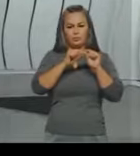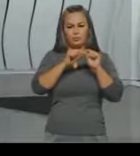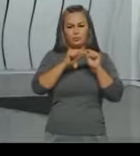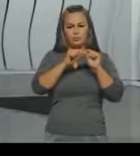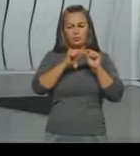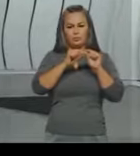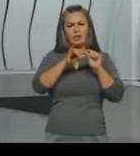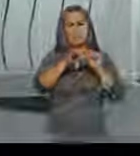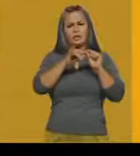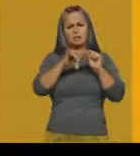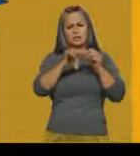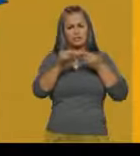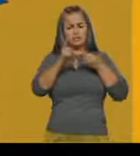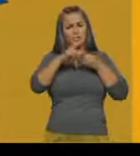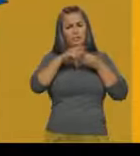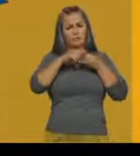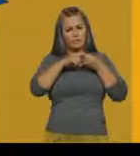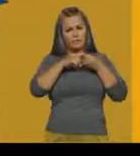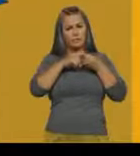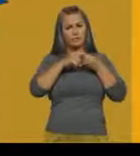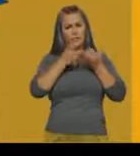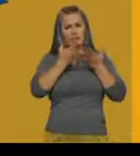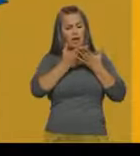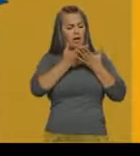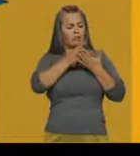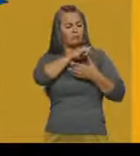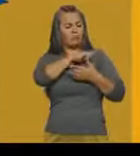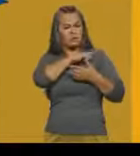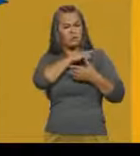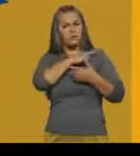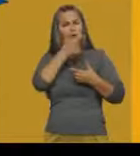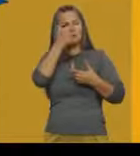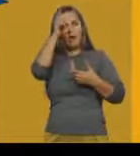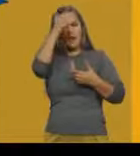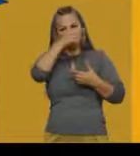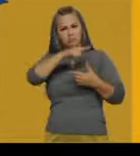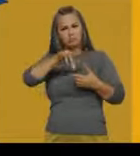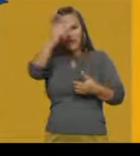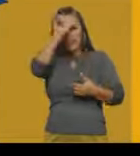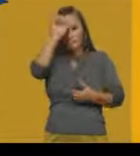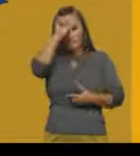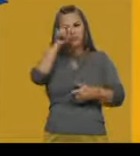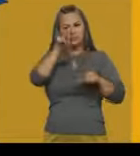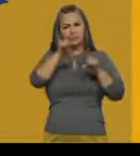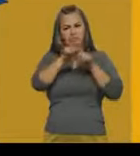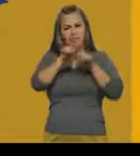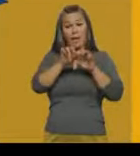também pode estar vendo isso lá com ele. Agora, na circunferência aqui, trabalhando com